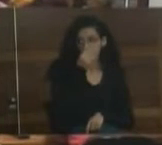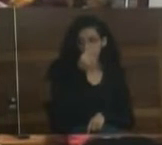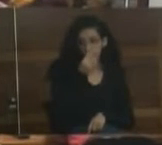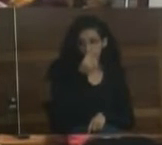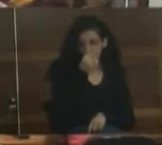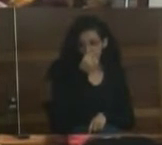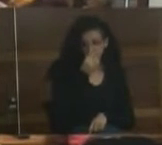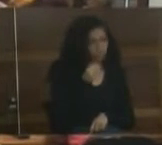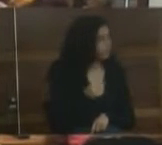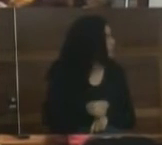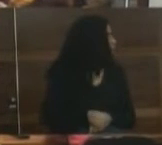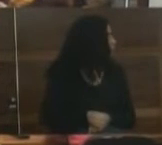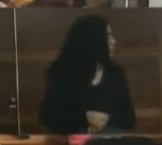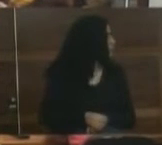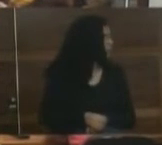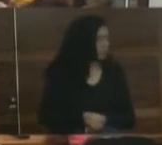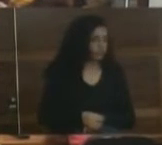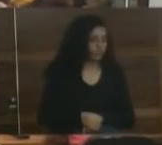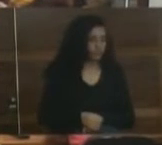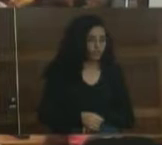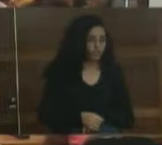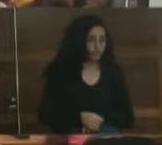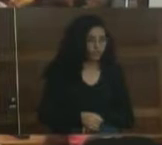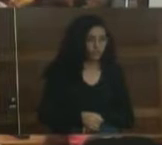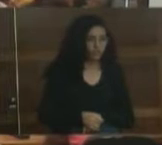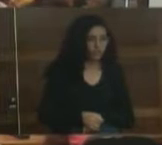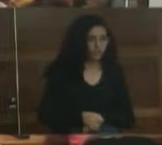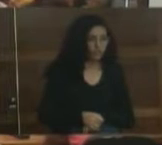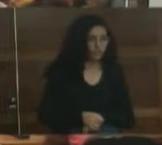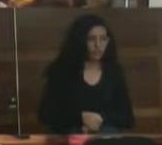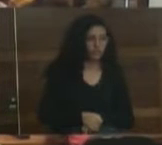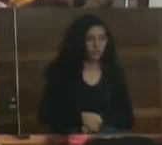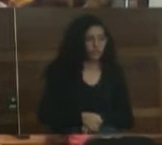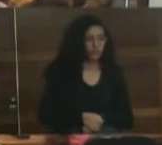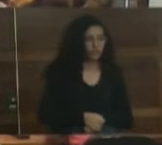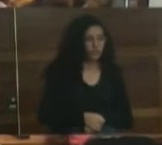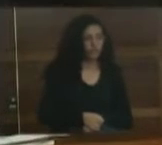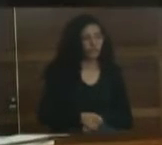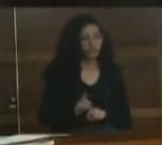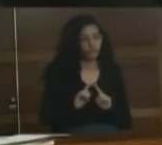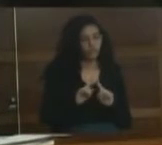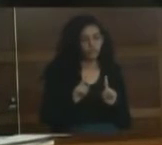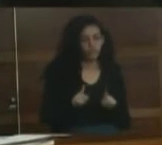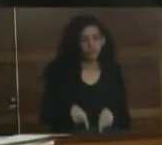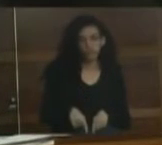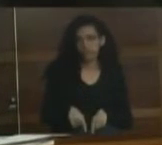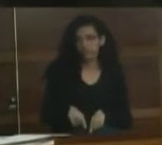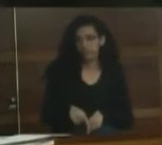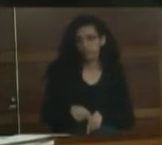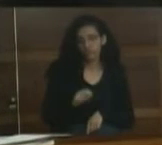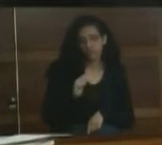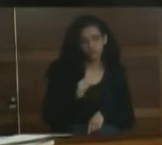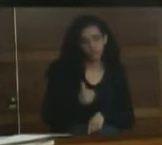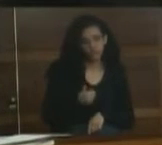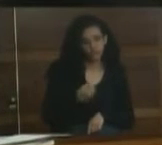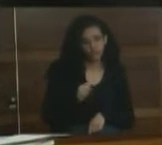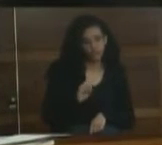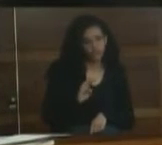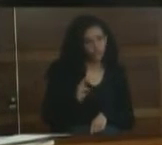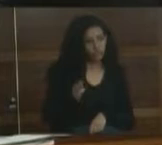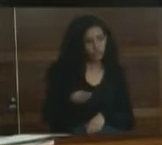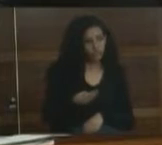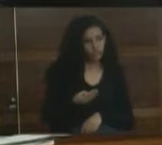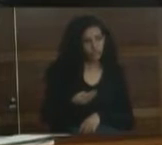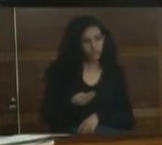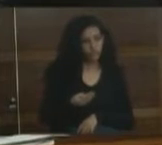e aí eu posso detalhar um pouco melhor para você então nós temos pessoal né só de pessoa quase 8 milhões de reais